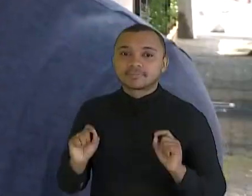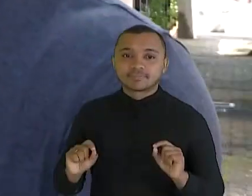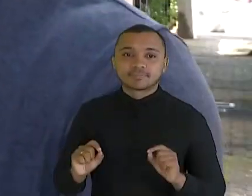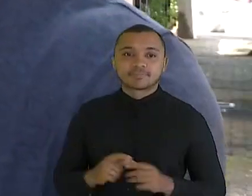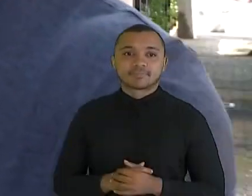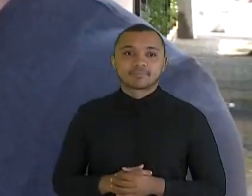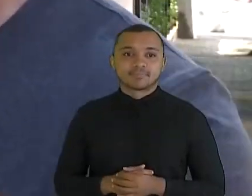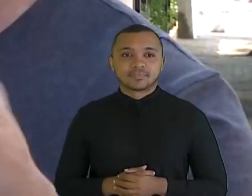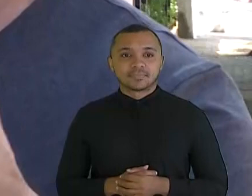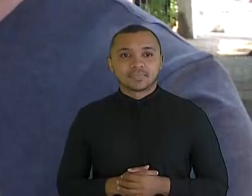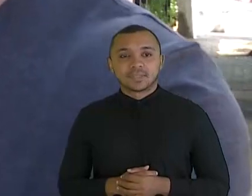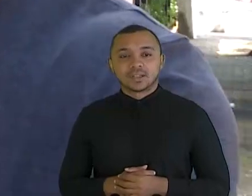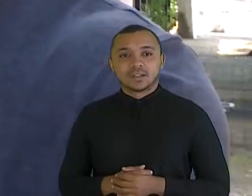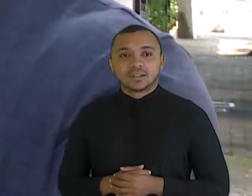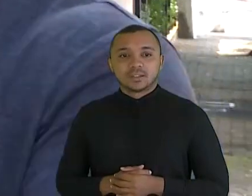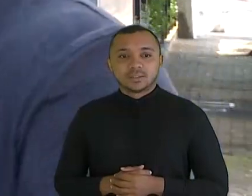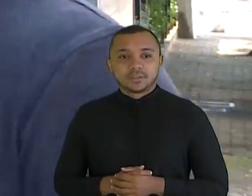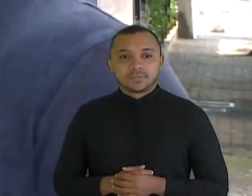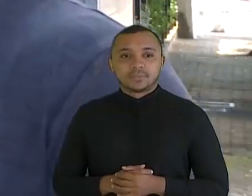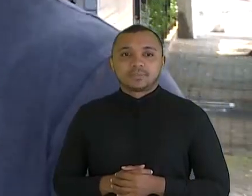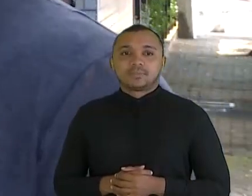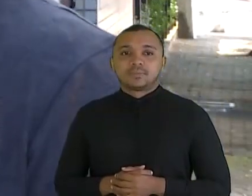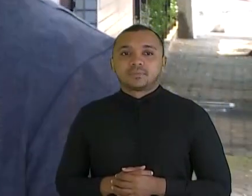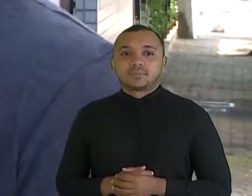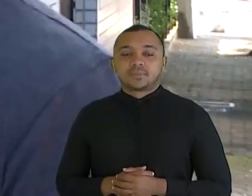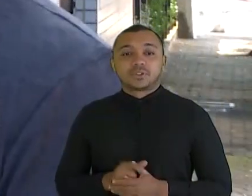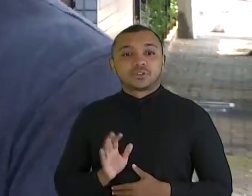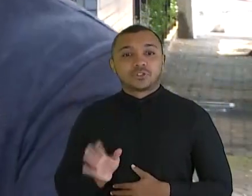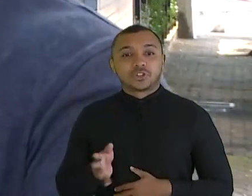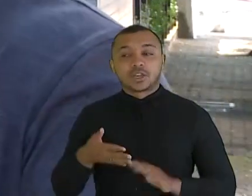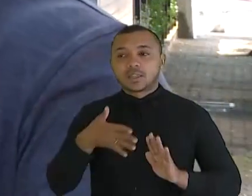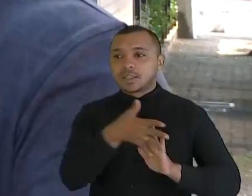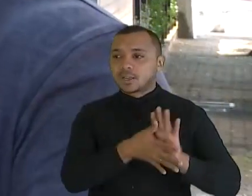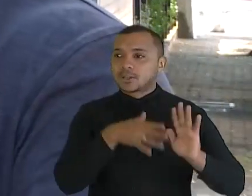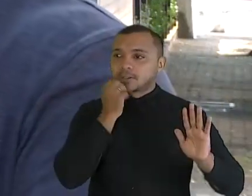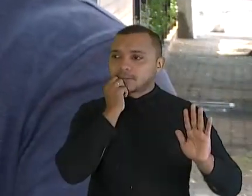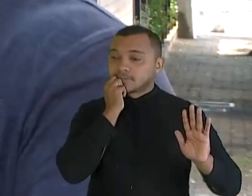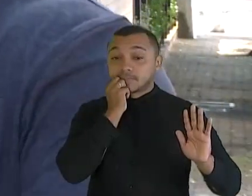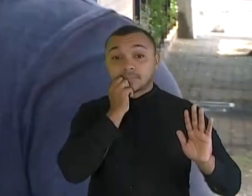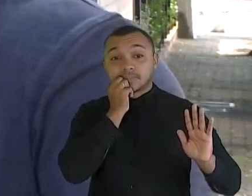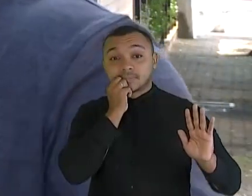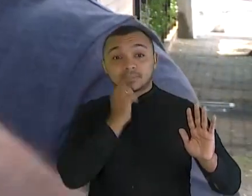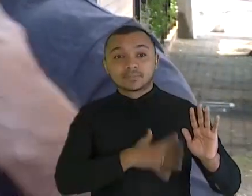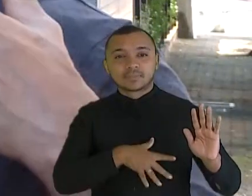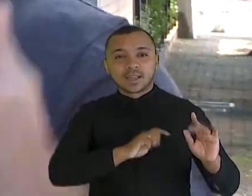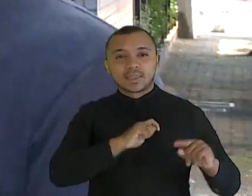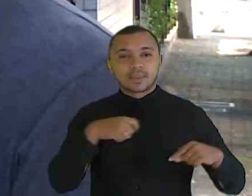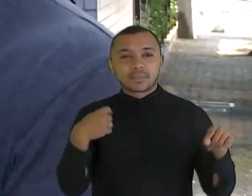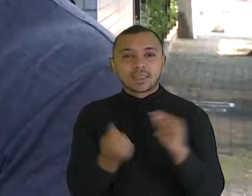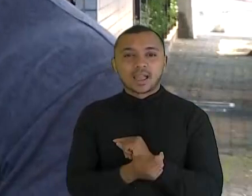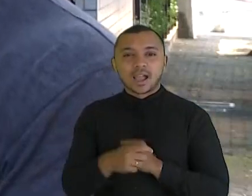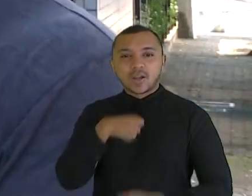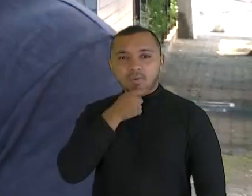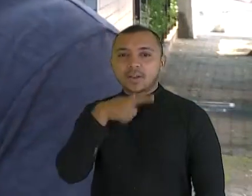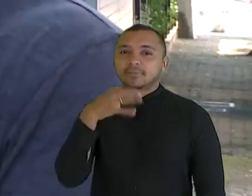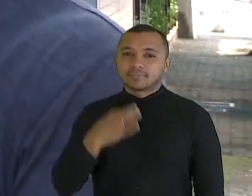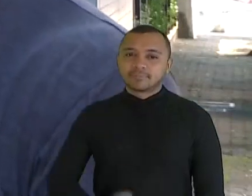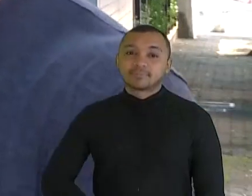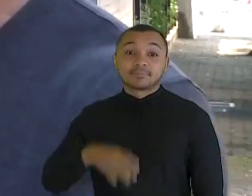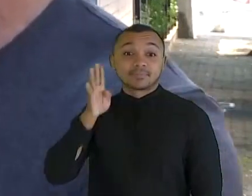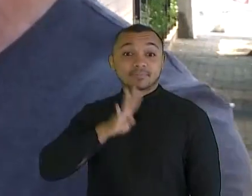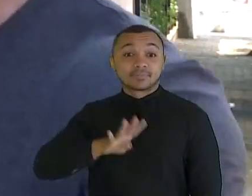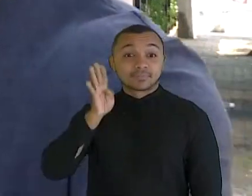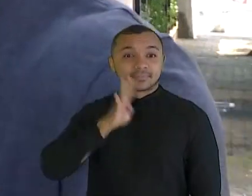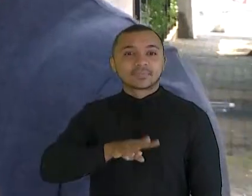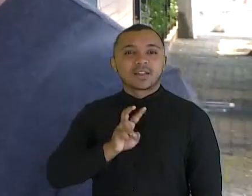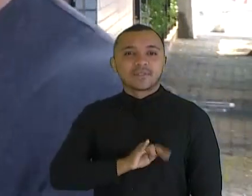para ficar ainda melhorar o que já era um texto muito bom e transformar numa comédia, que com certeza vai ser muito divertido, né? Tem